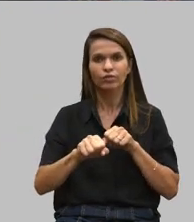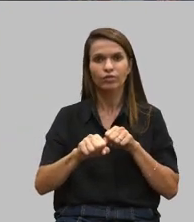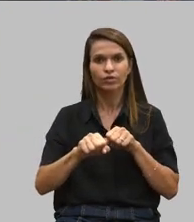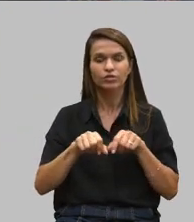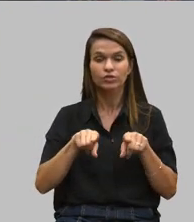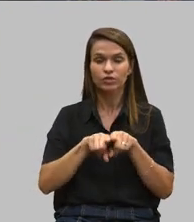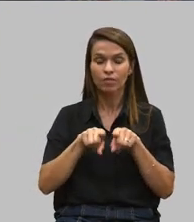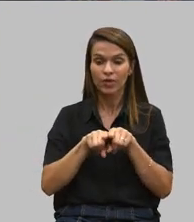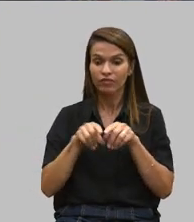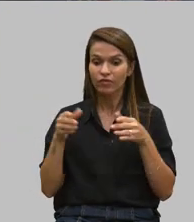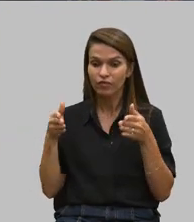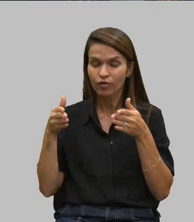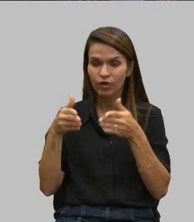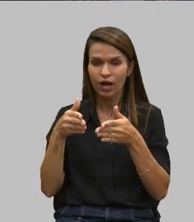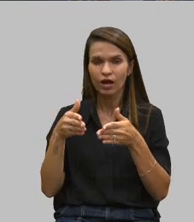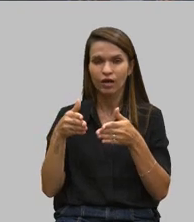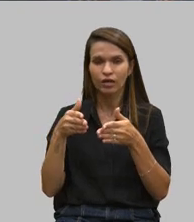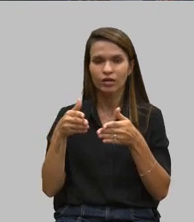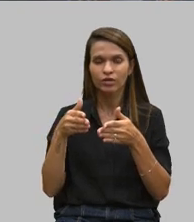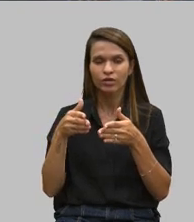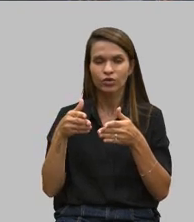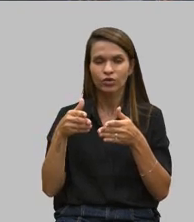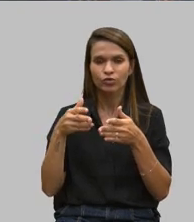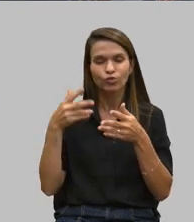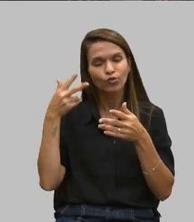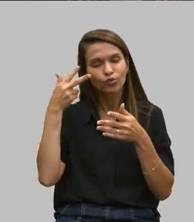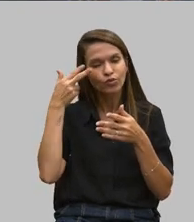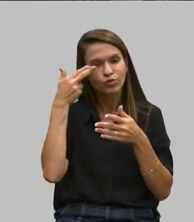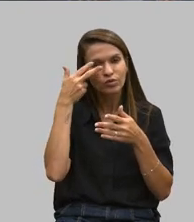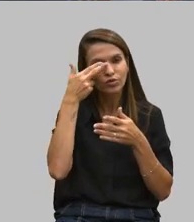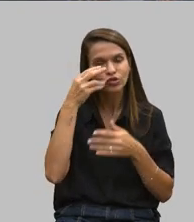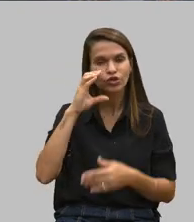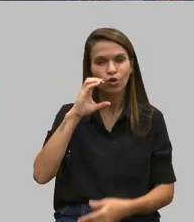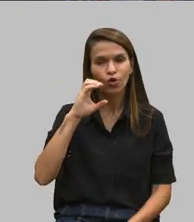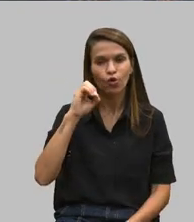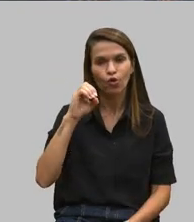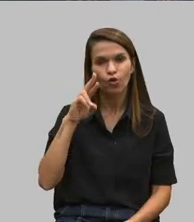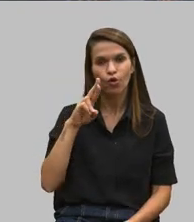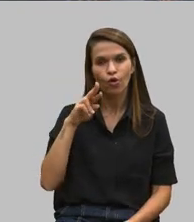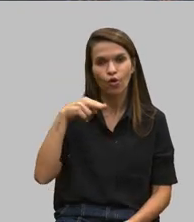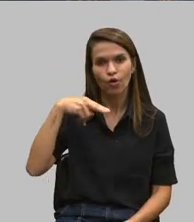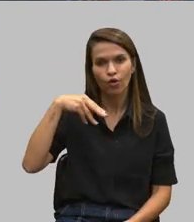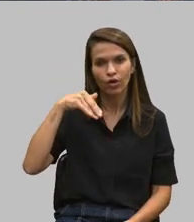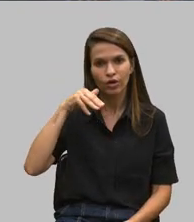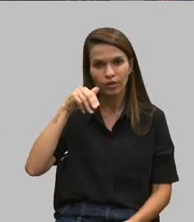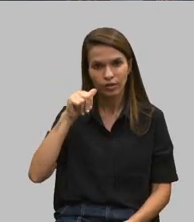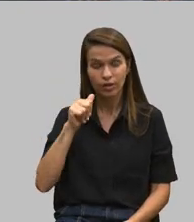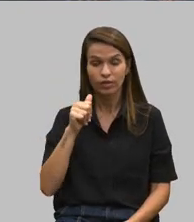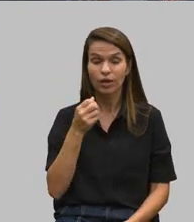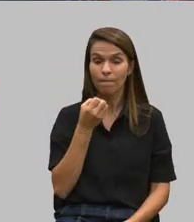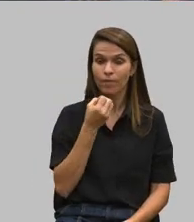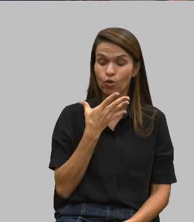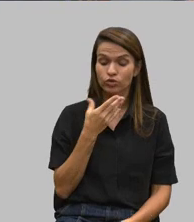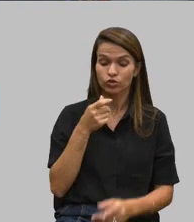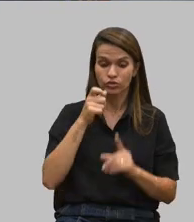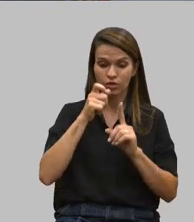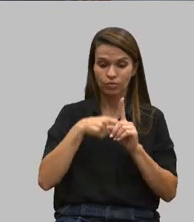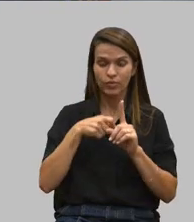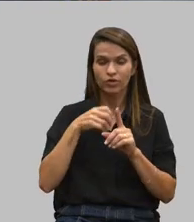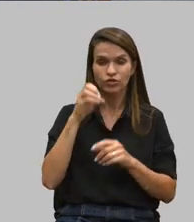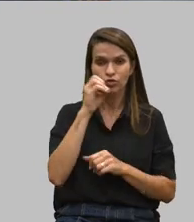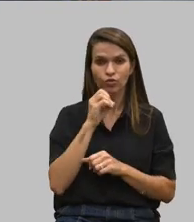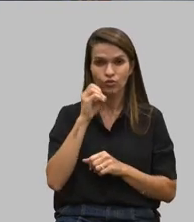córnea também é uma classificação Então vale a pena que nós estamos em outubro a Adesão eh dos